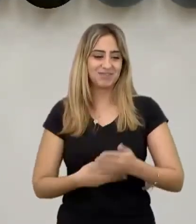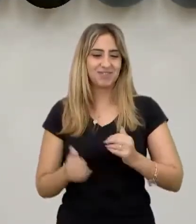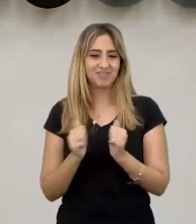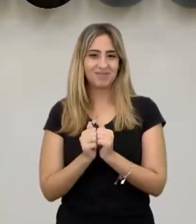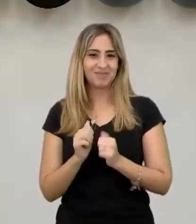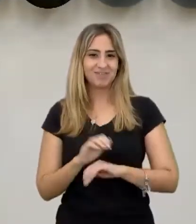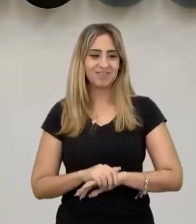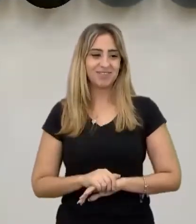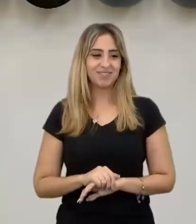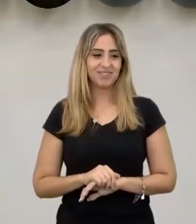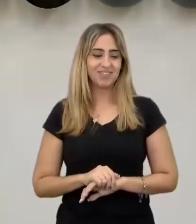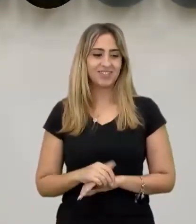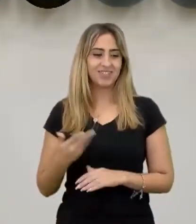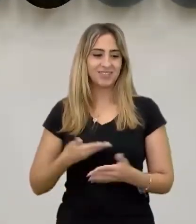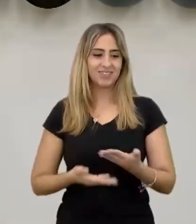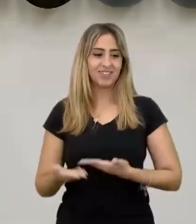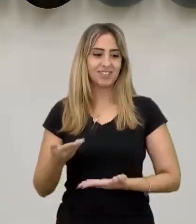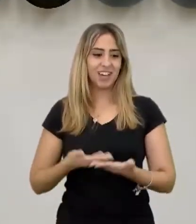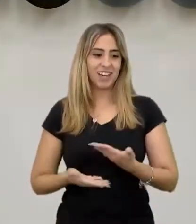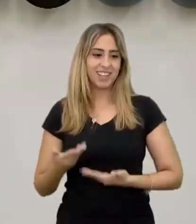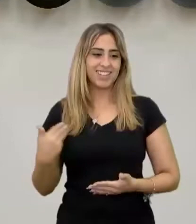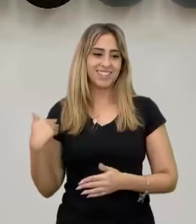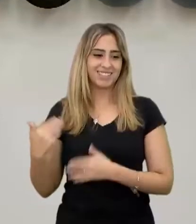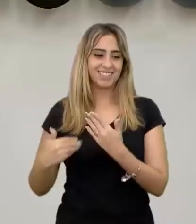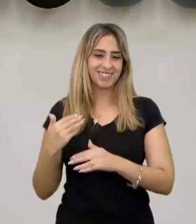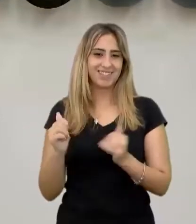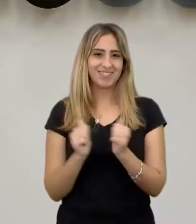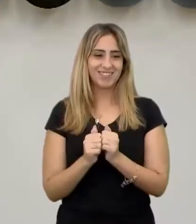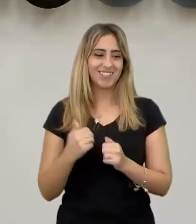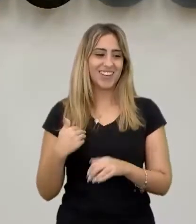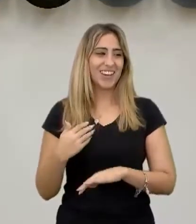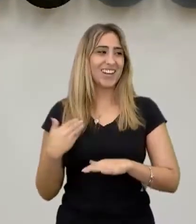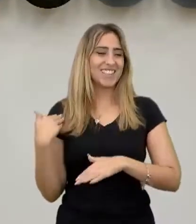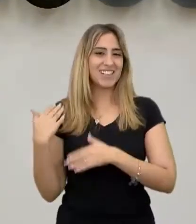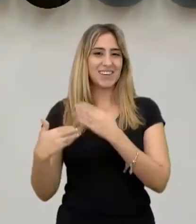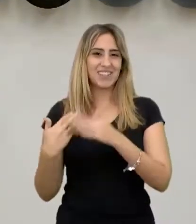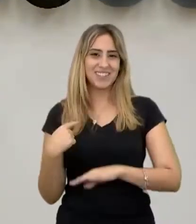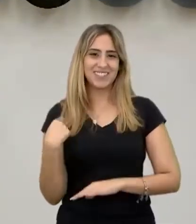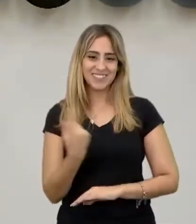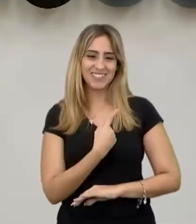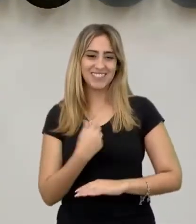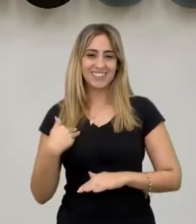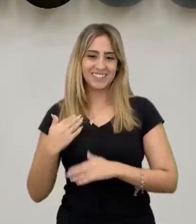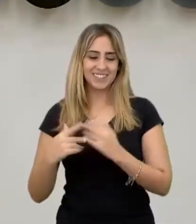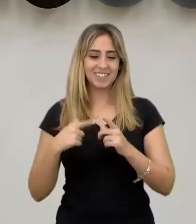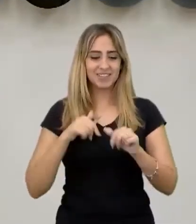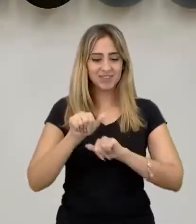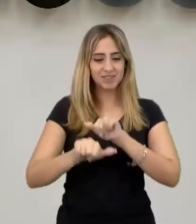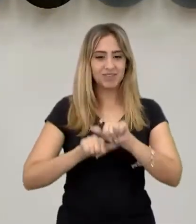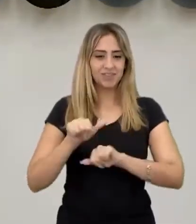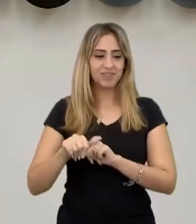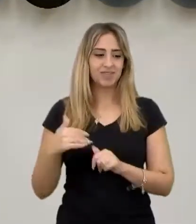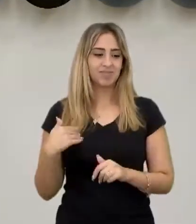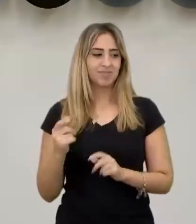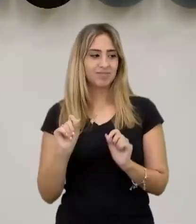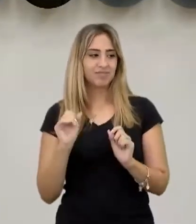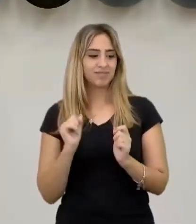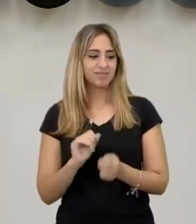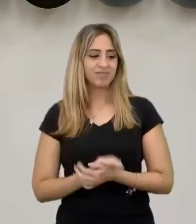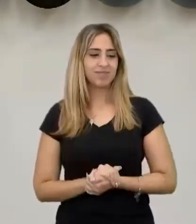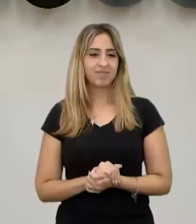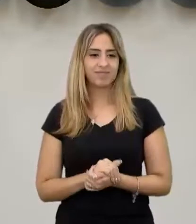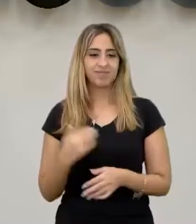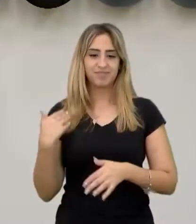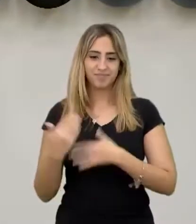nascem, eles já nascem dentro de uma sociedade transformada, dentro de um espaço geográfico transformado, que possui